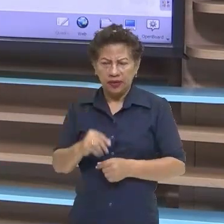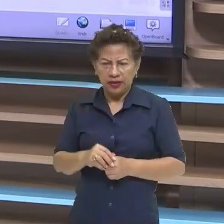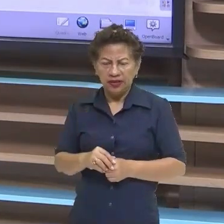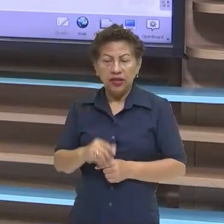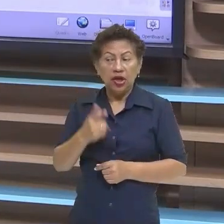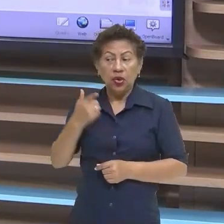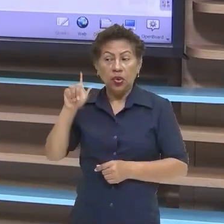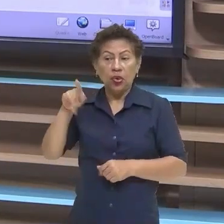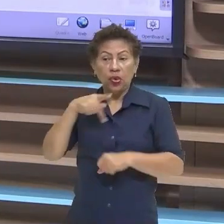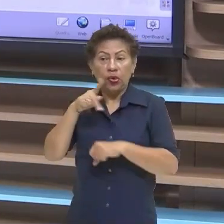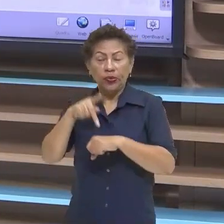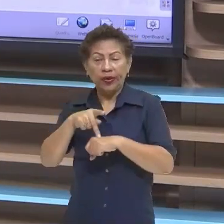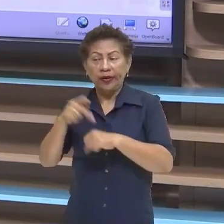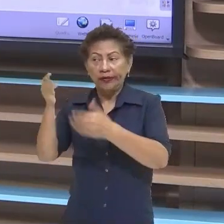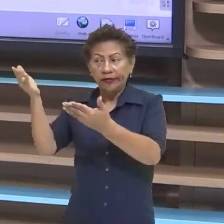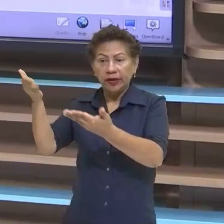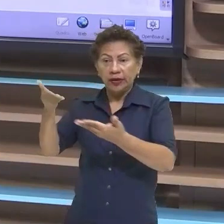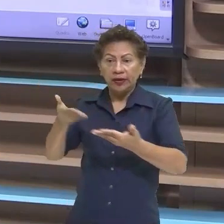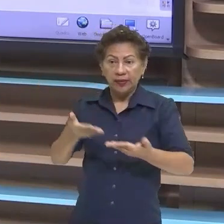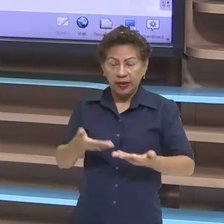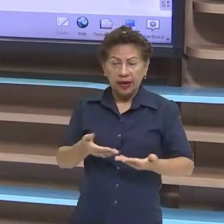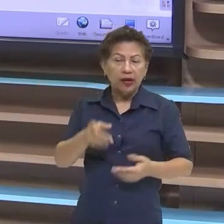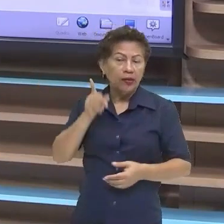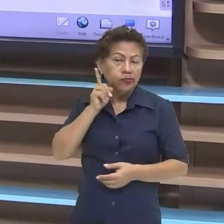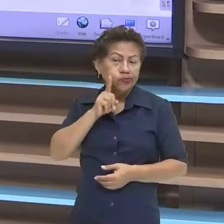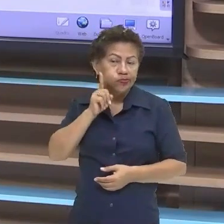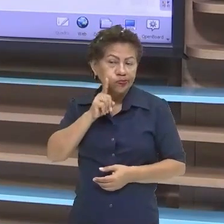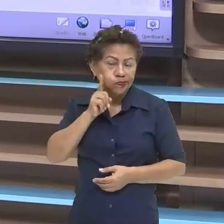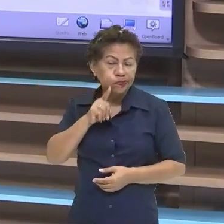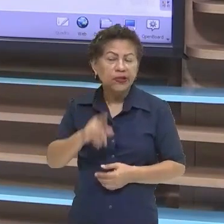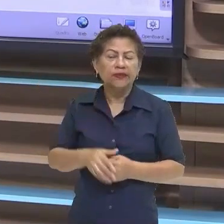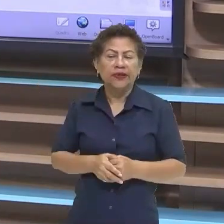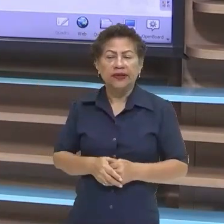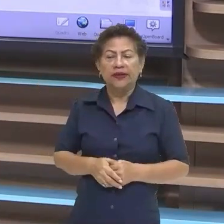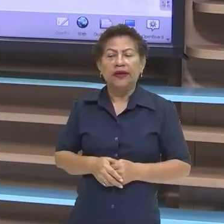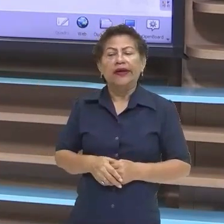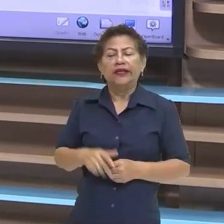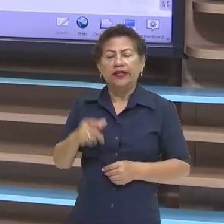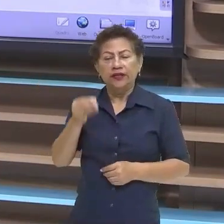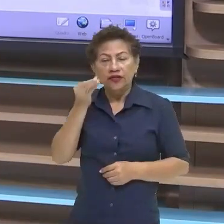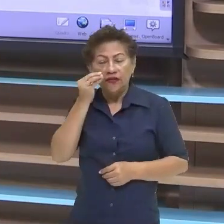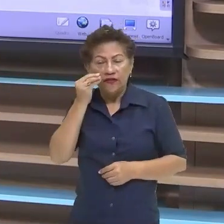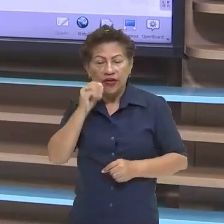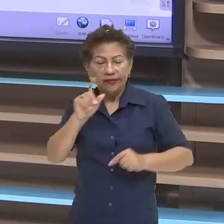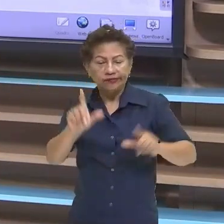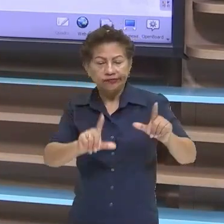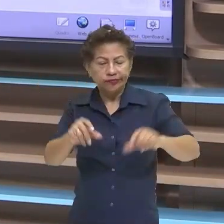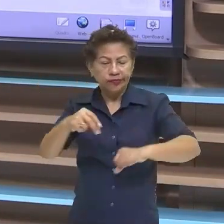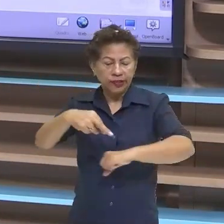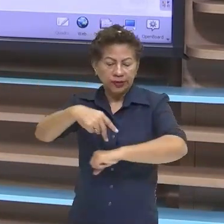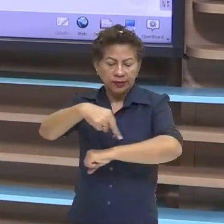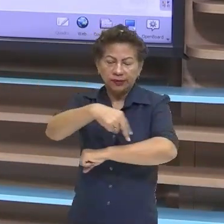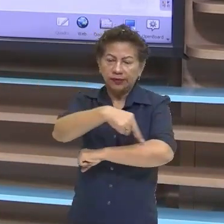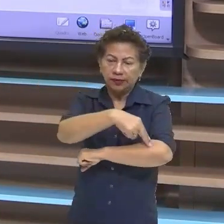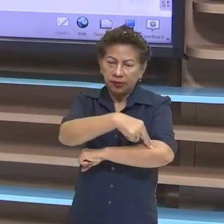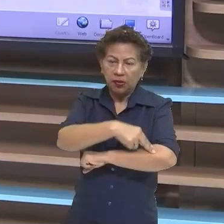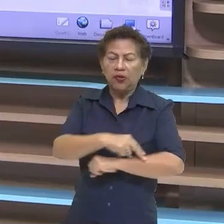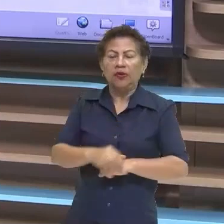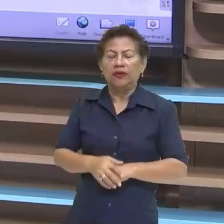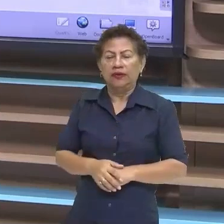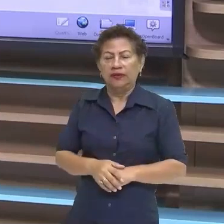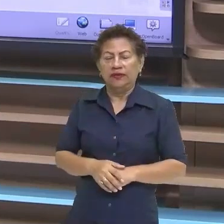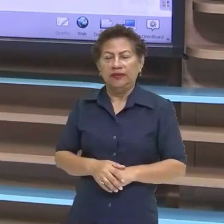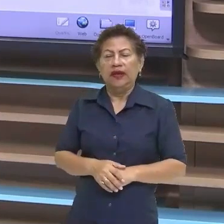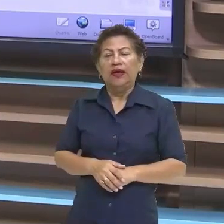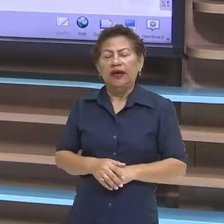né? Às vezes dos Estados Unidos, às vezes ocorre ali um desfile de moda na Europa, né, em Paris, onde ocorre aí